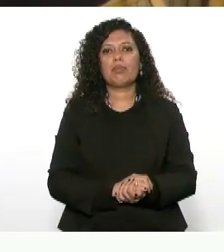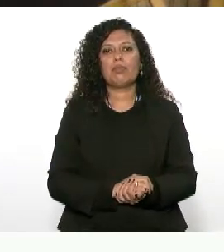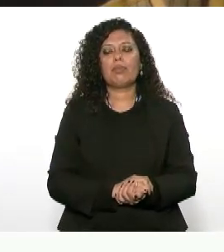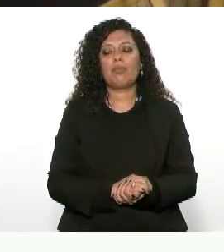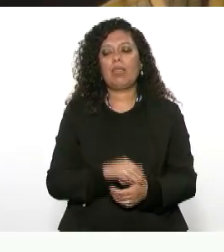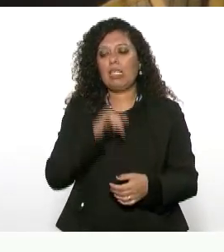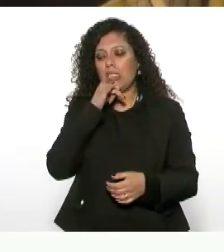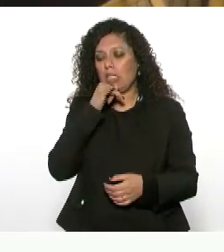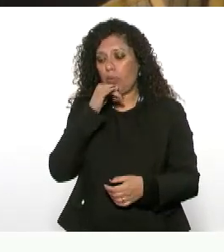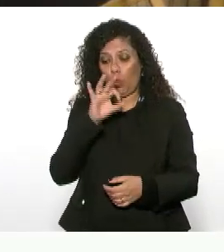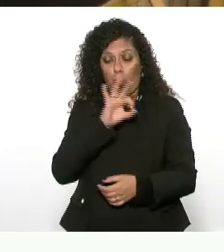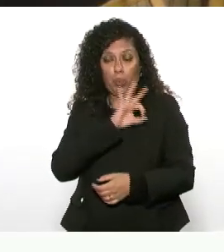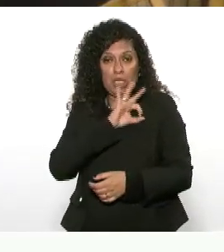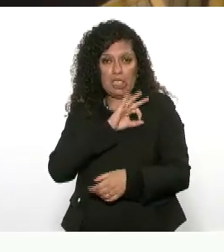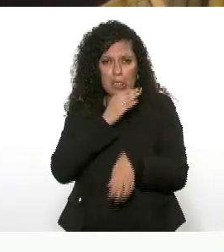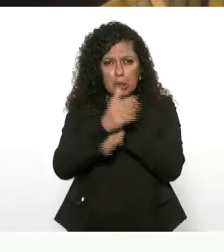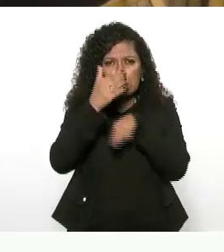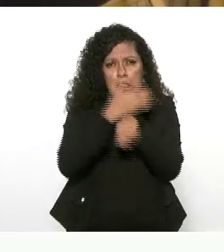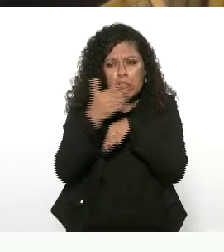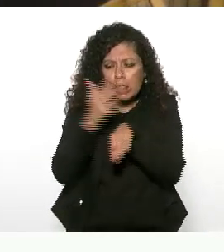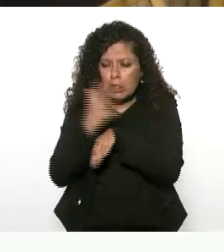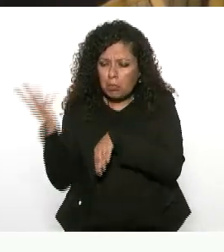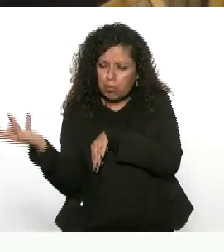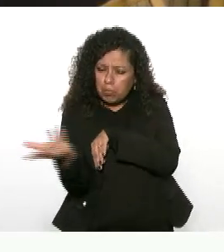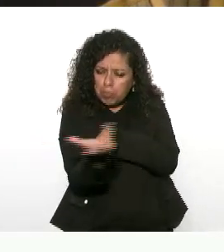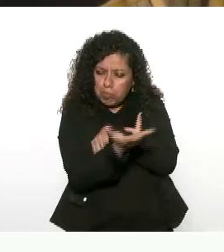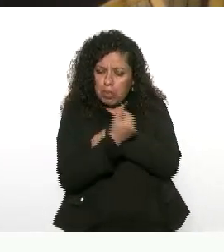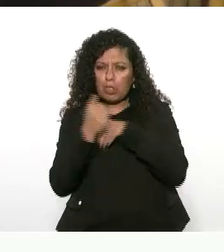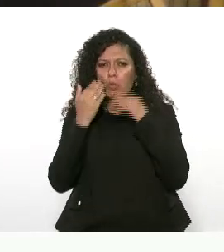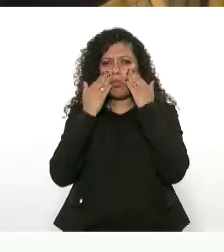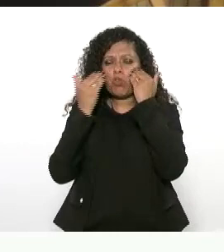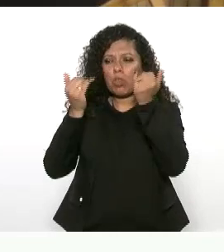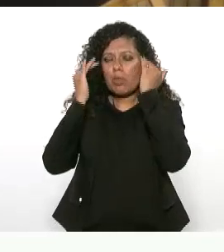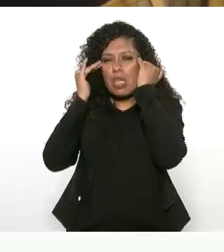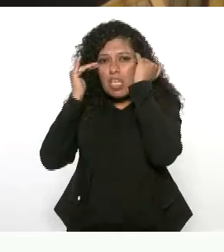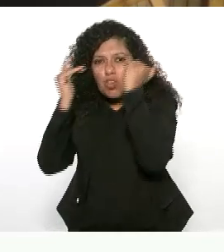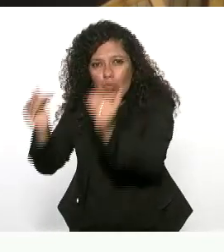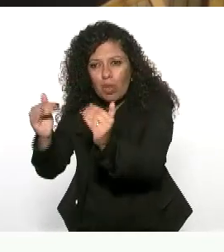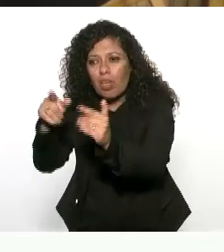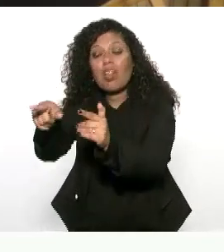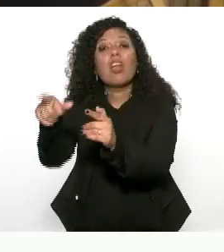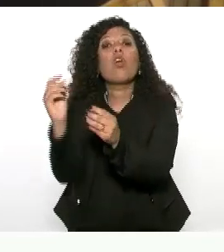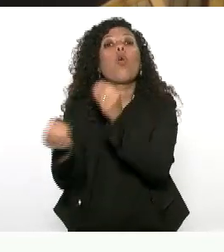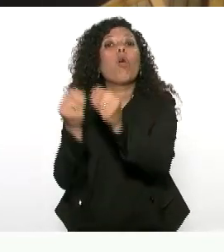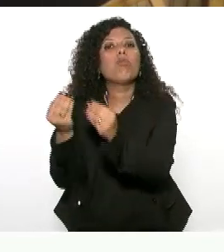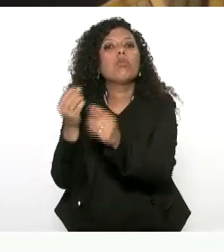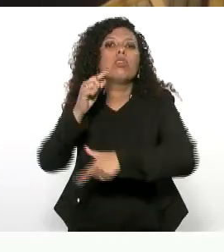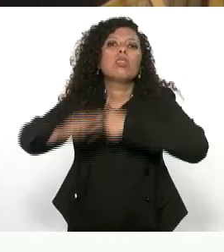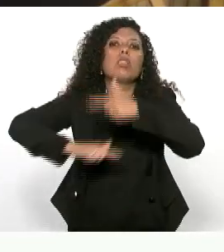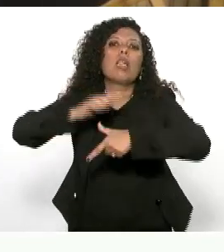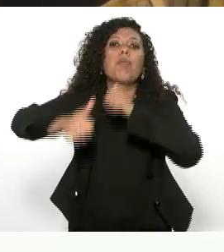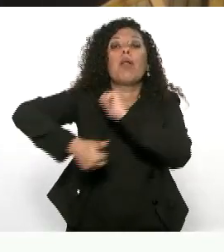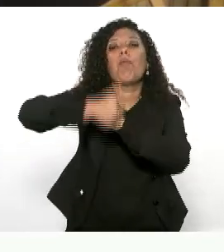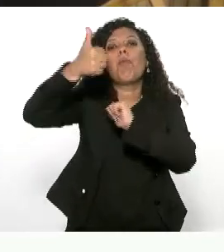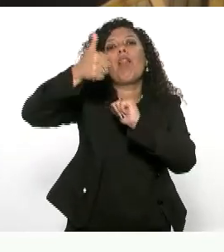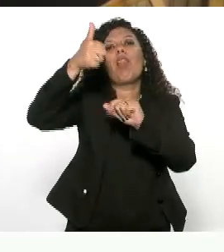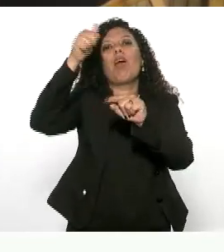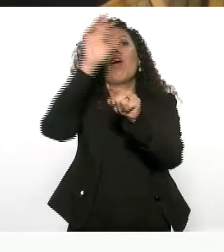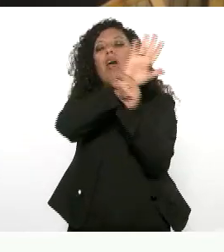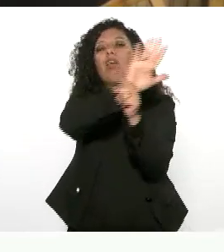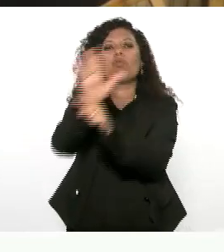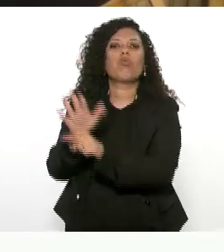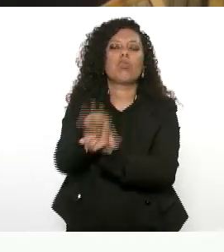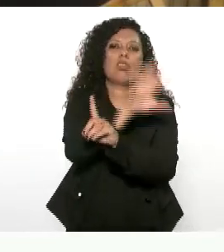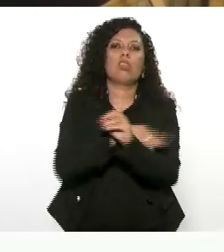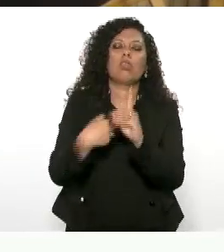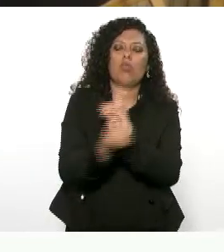um policial treinado, capacitado e valorizado, sem a menor dúvida, ele vai poder prestar um serviço melhor à